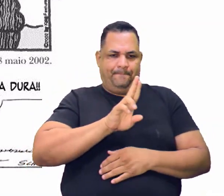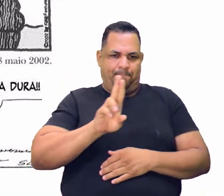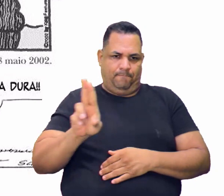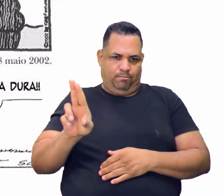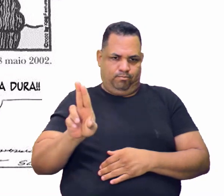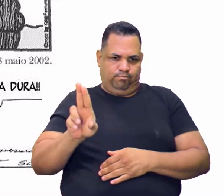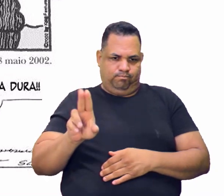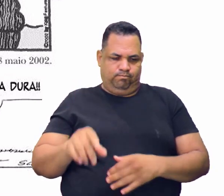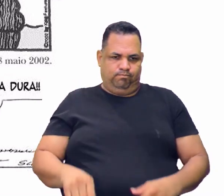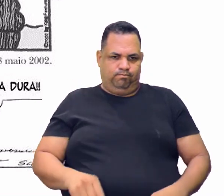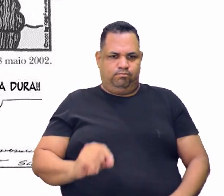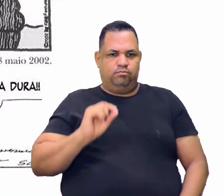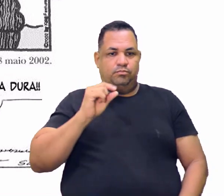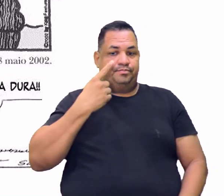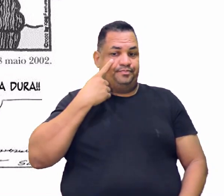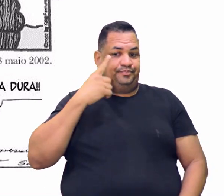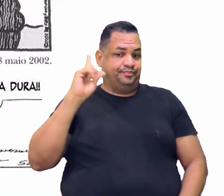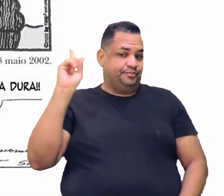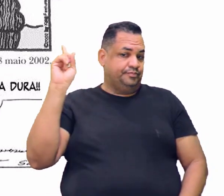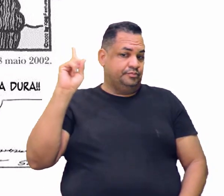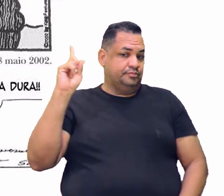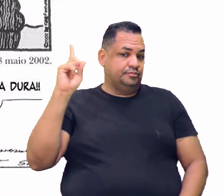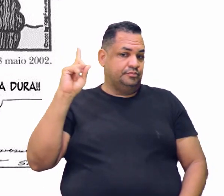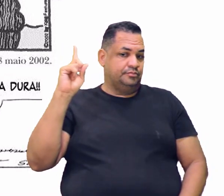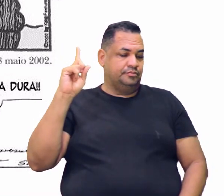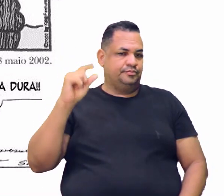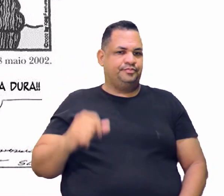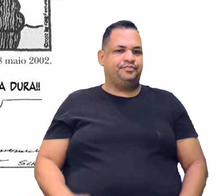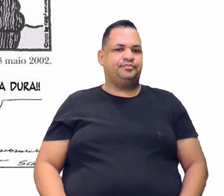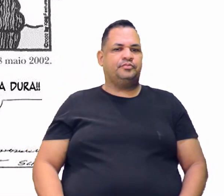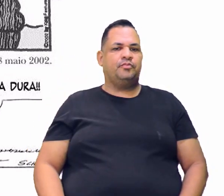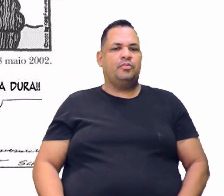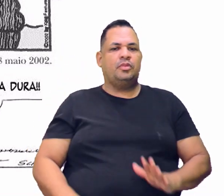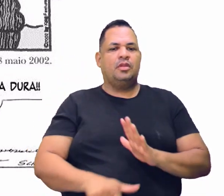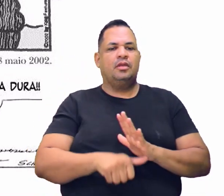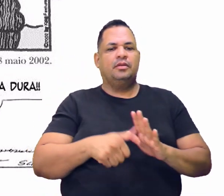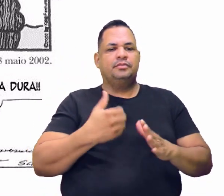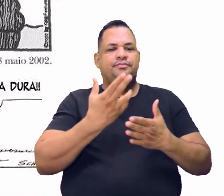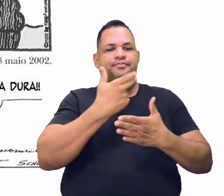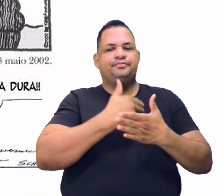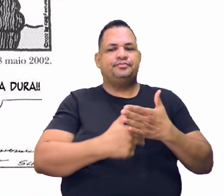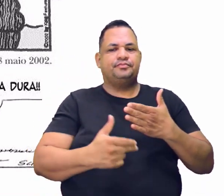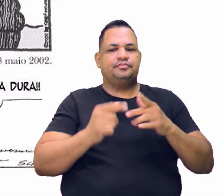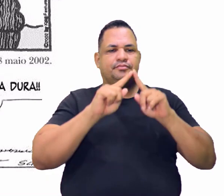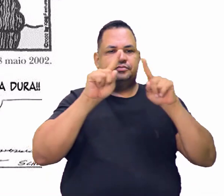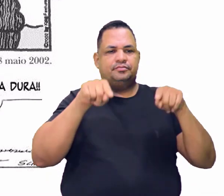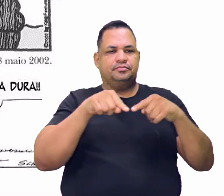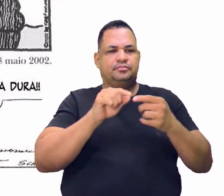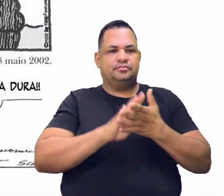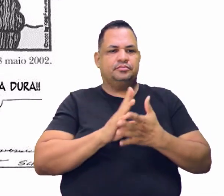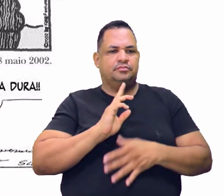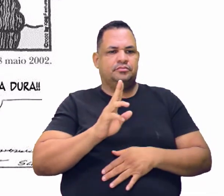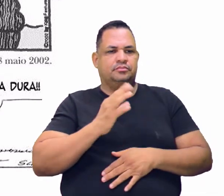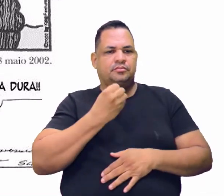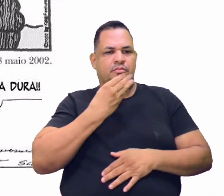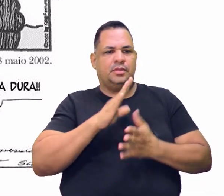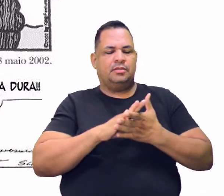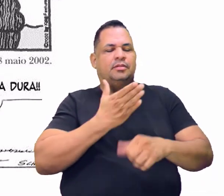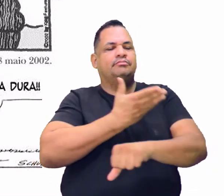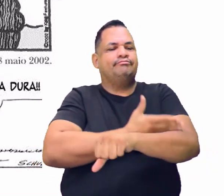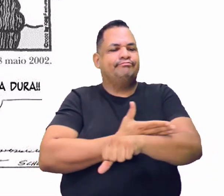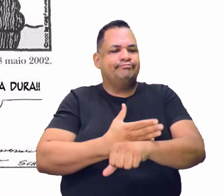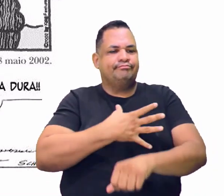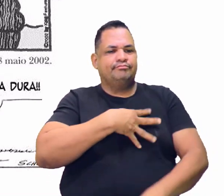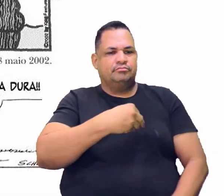substantivo. Vamos observar aqui na primeira tirinha. É sempre bom ser